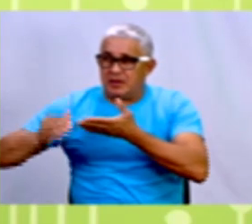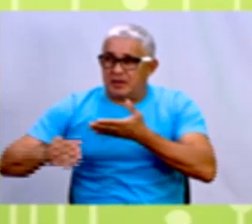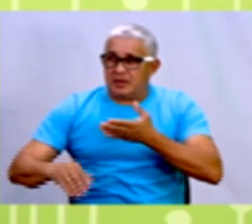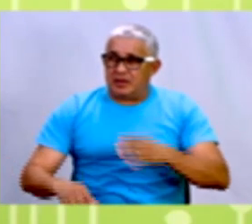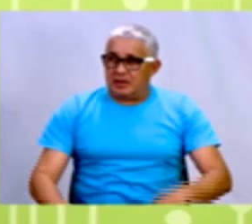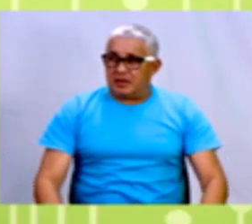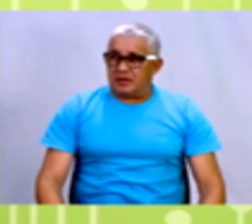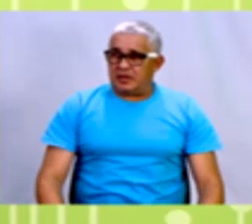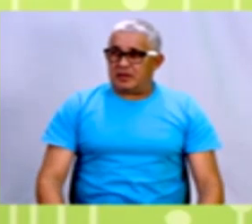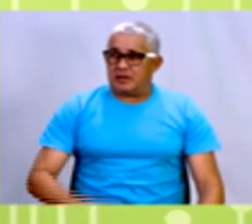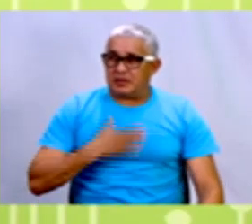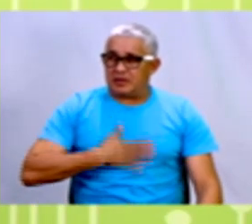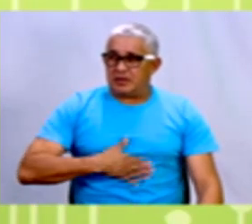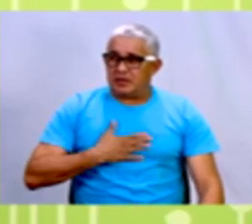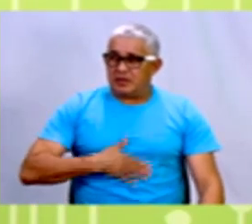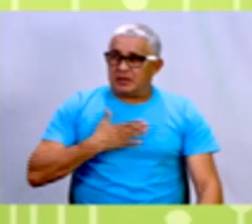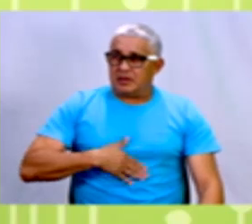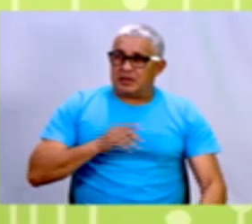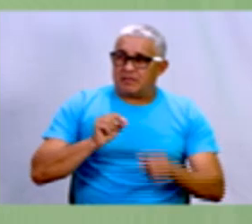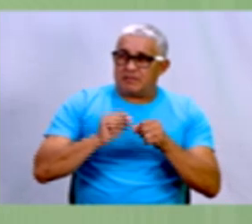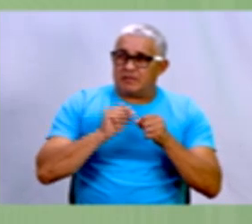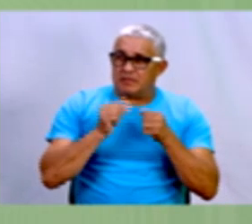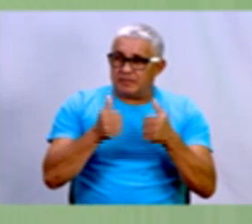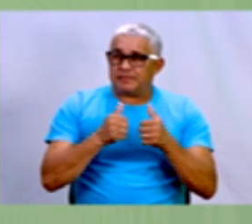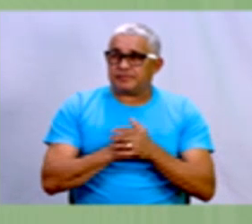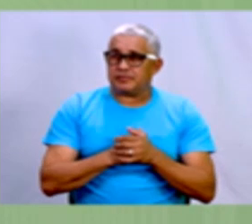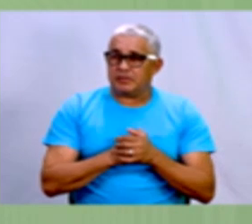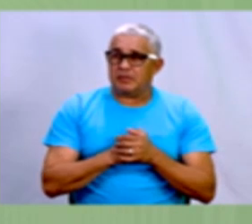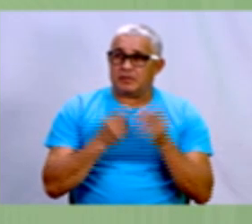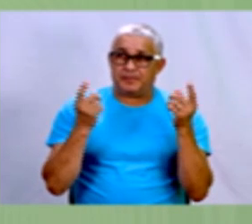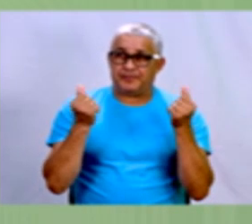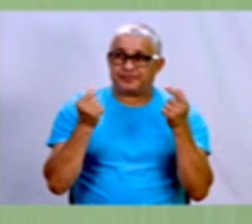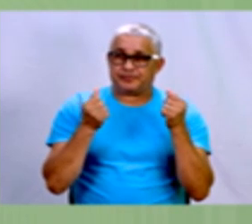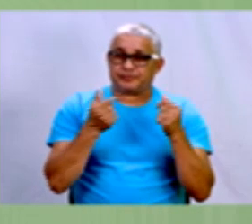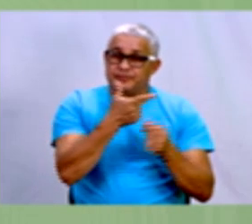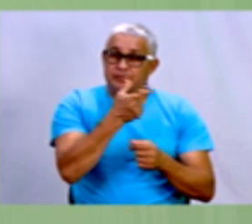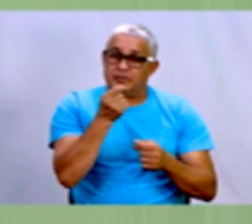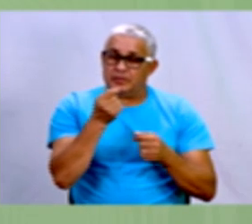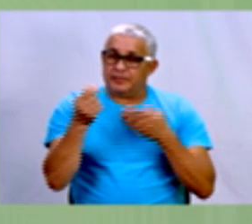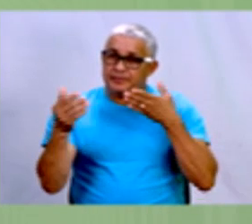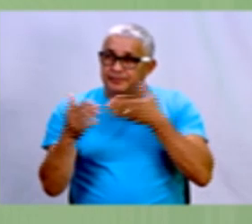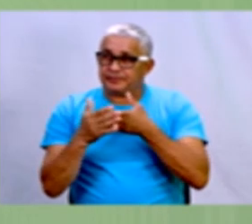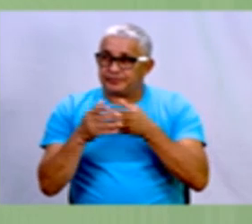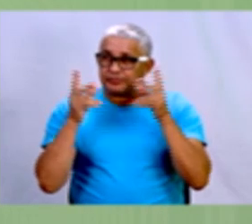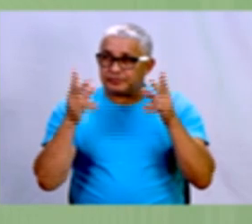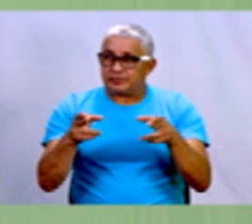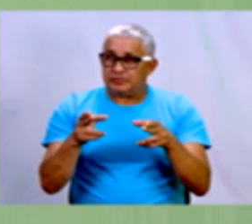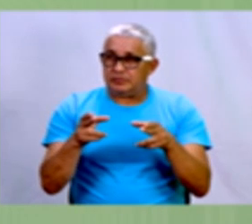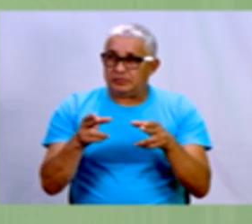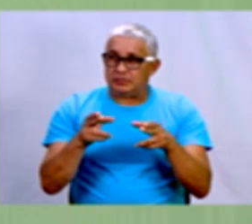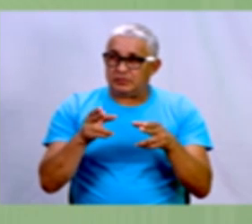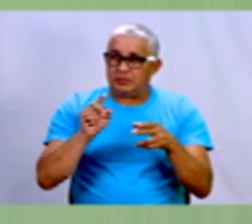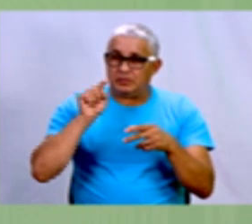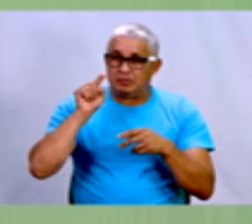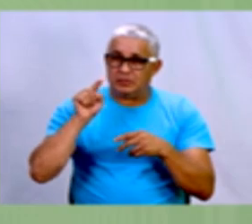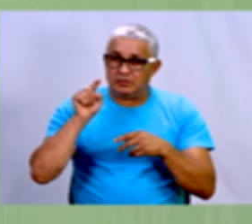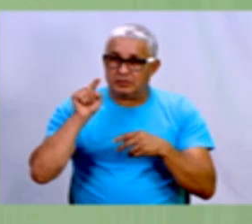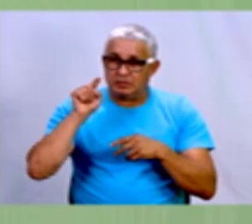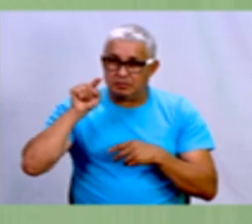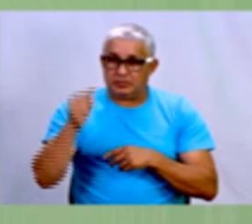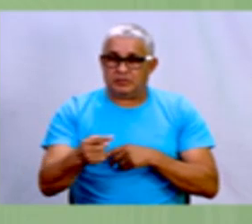fica bem mais tranquila de fazer. Então, o valor da 20ª parcela é igual a 1.507,50,